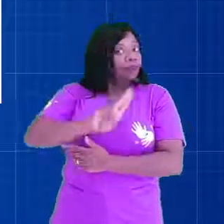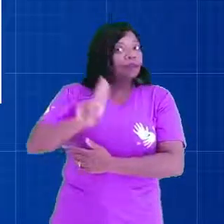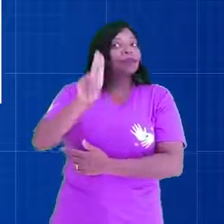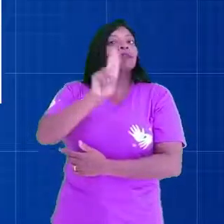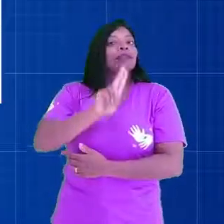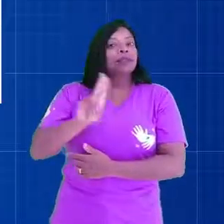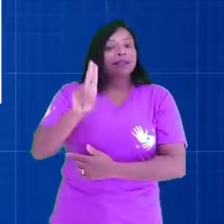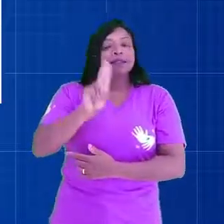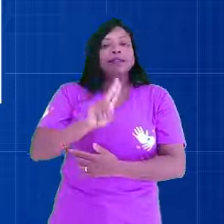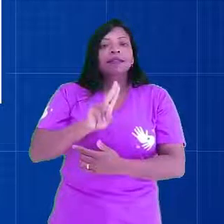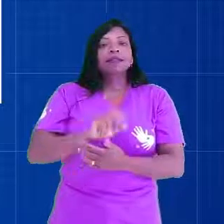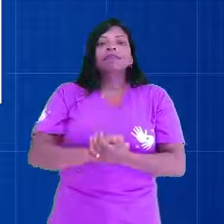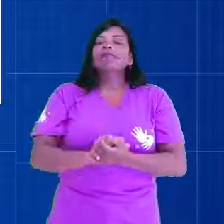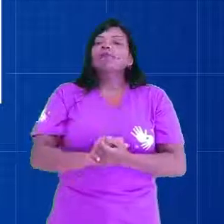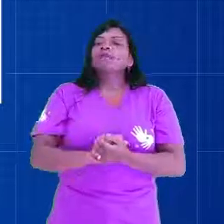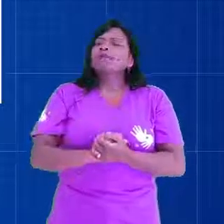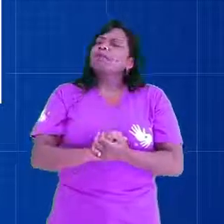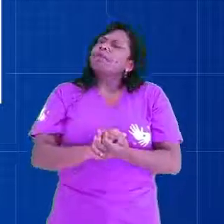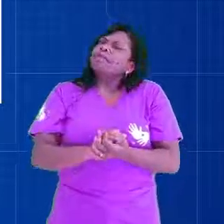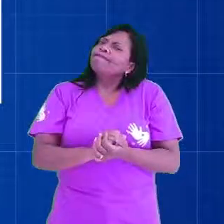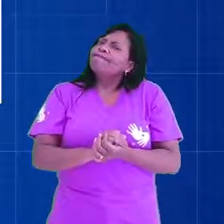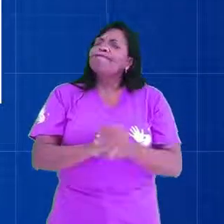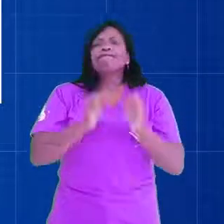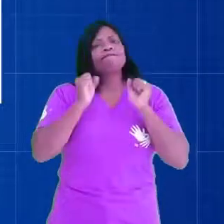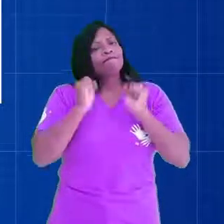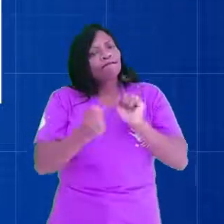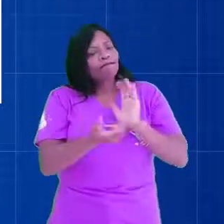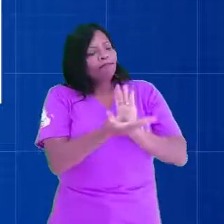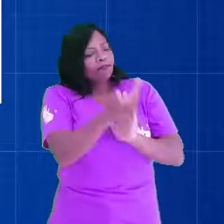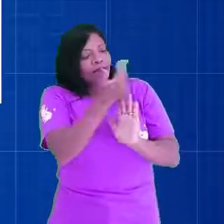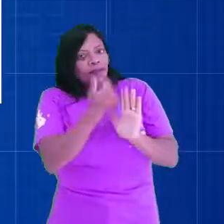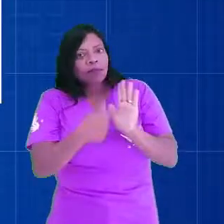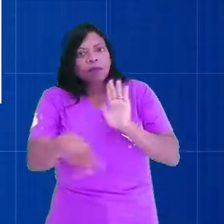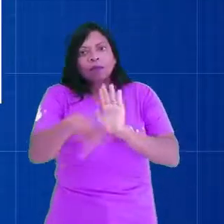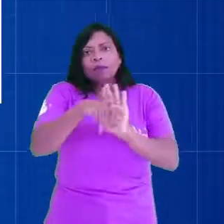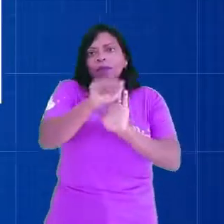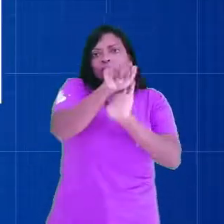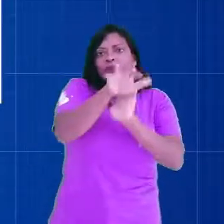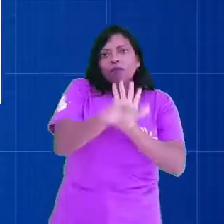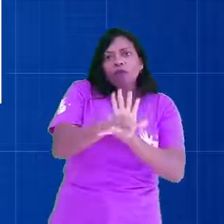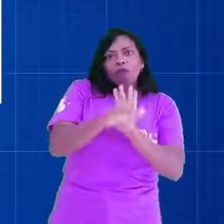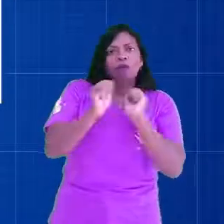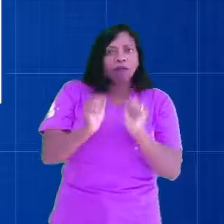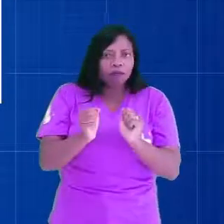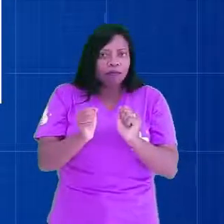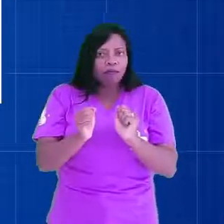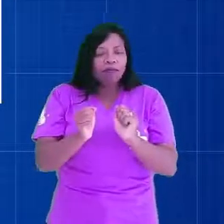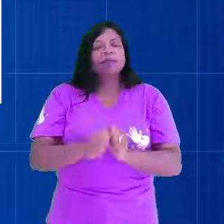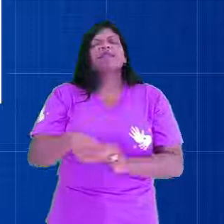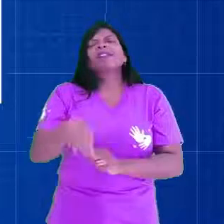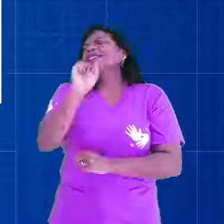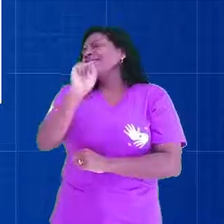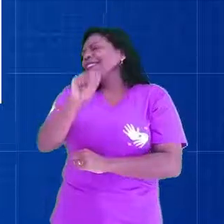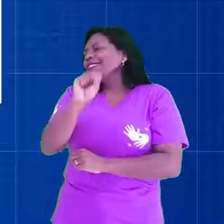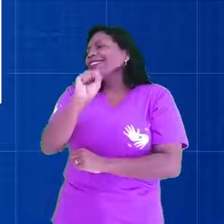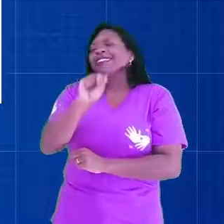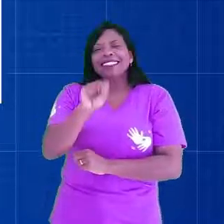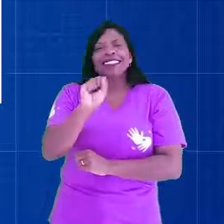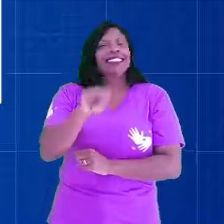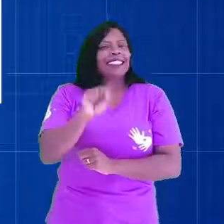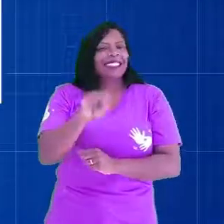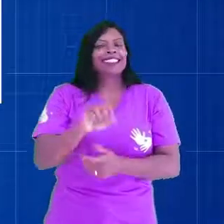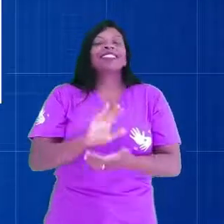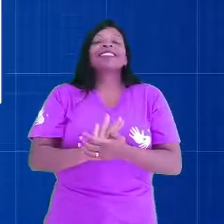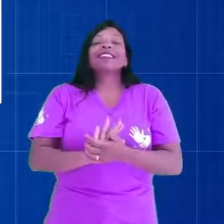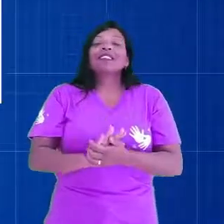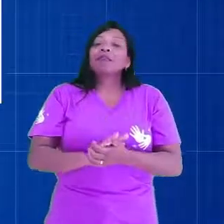Então, quer dizer que dá para a gente desenhar a sombra? Com certeza dá para desenhar a sombra. Só